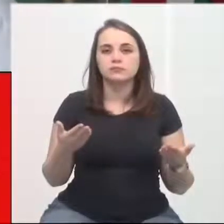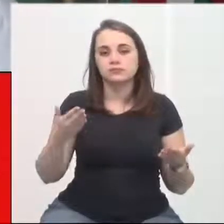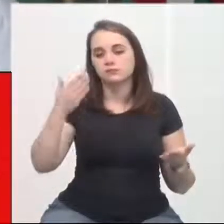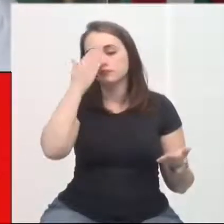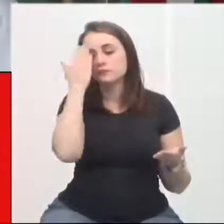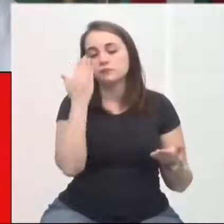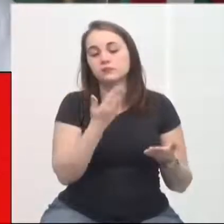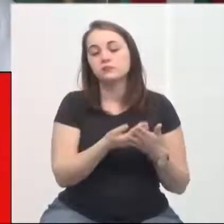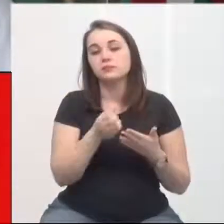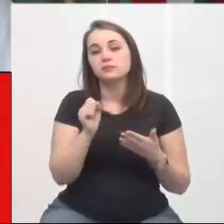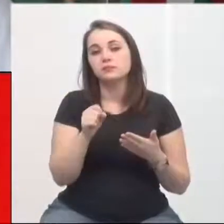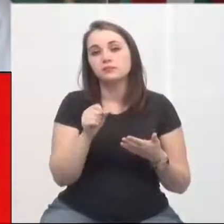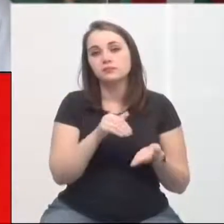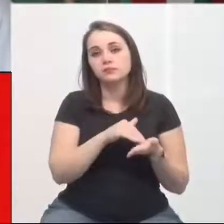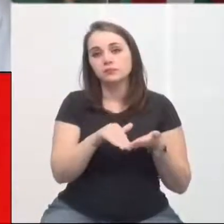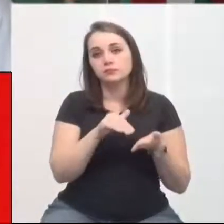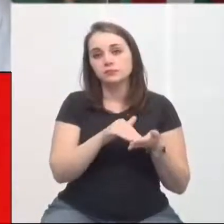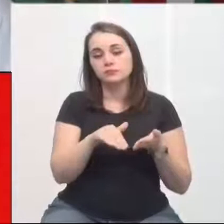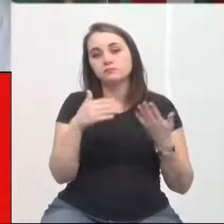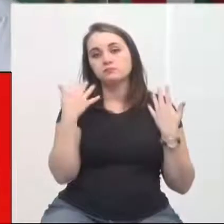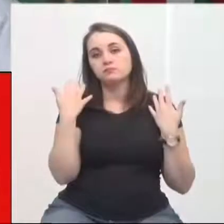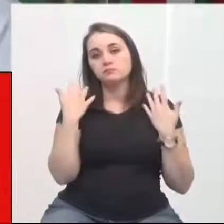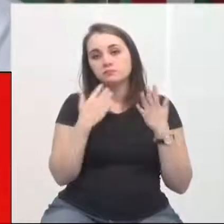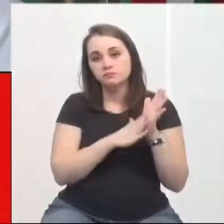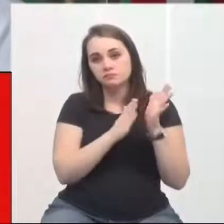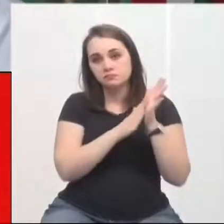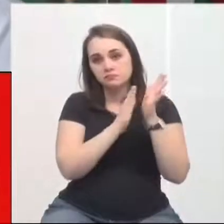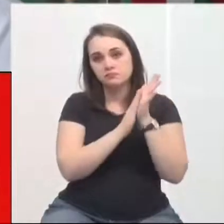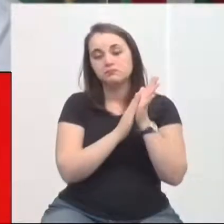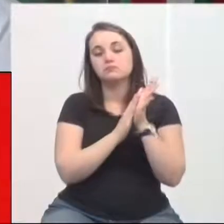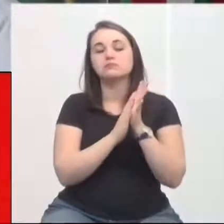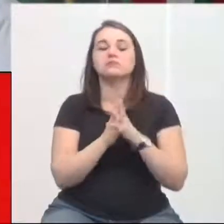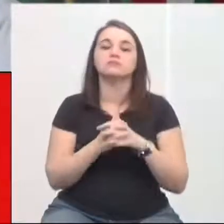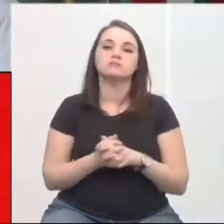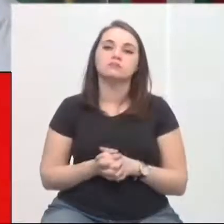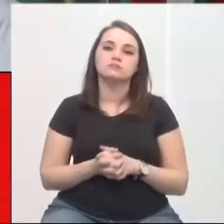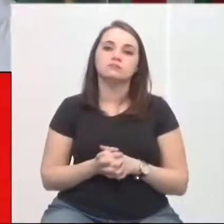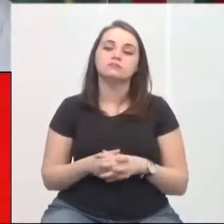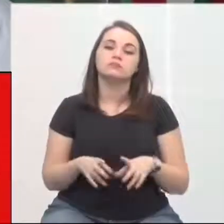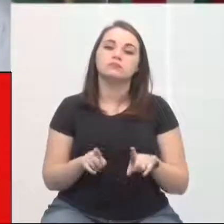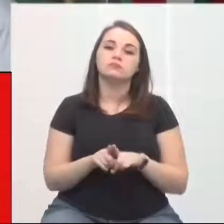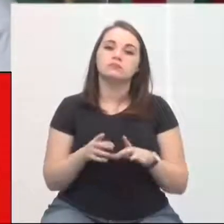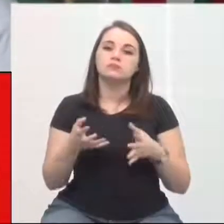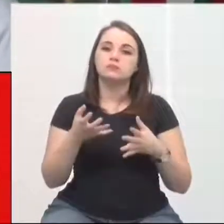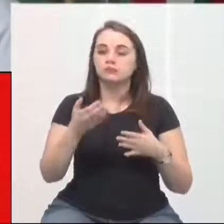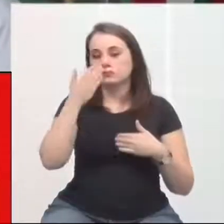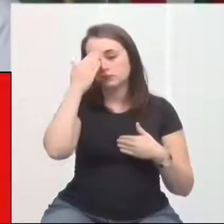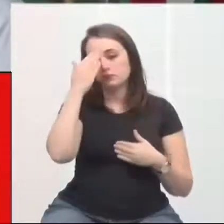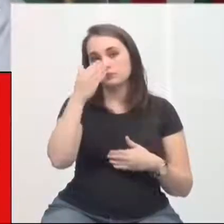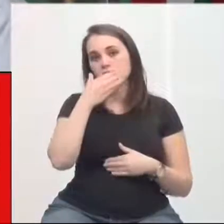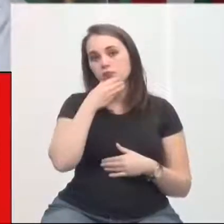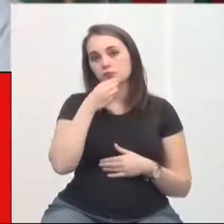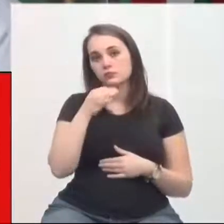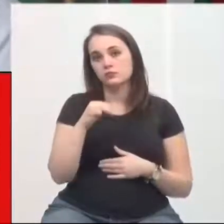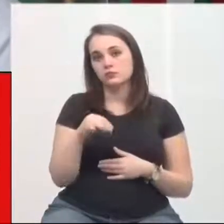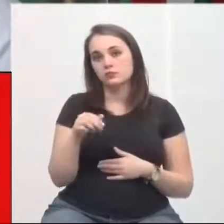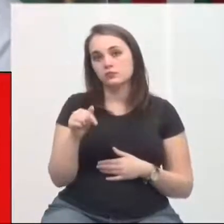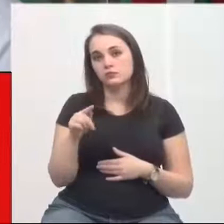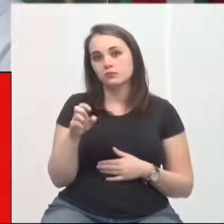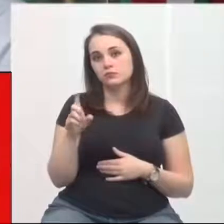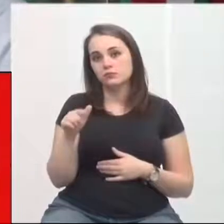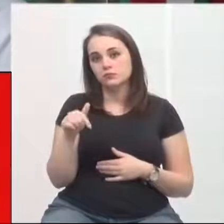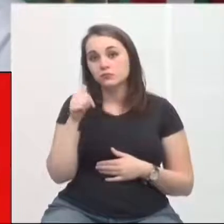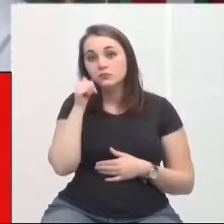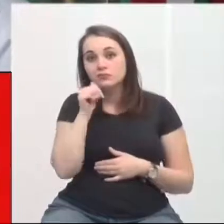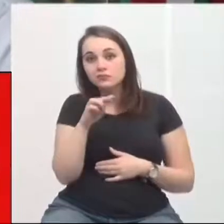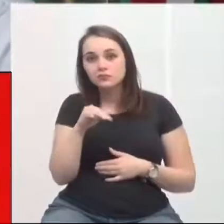dúvida nenhuma, a Secretaria está de parabéns. Eu preciso também agradecer a Najec, quando a gente vai lá, sempre nos atende muito